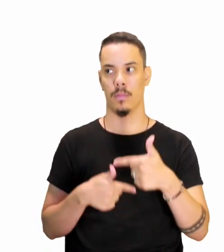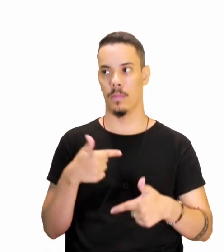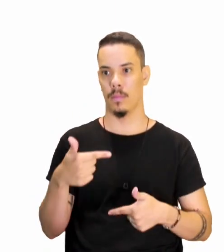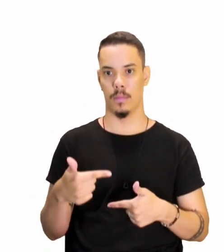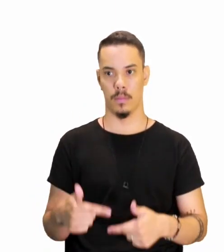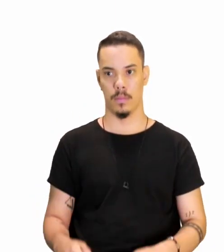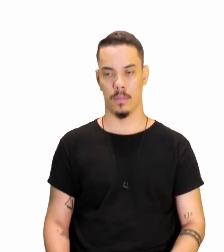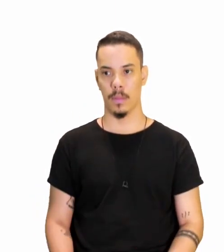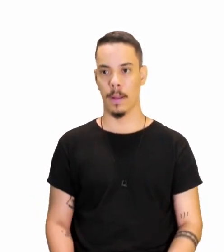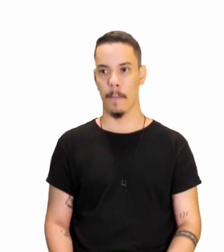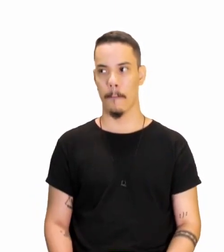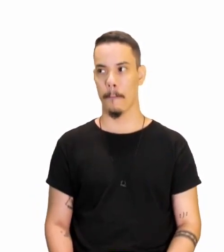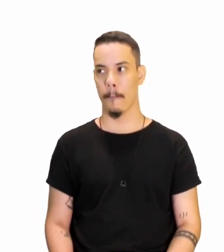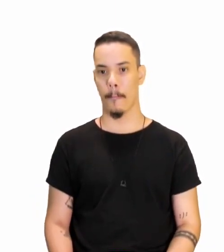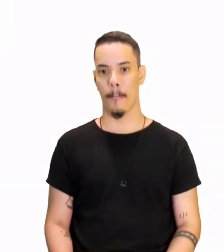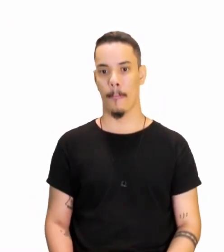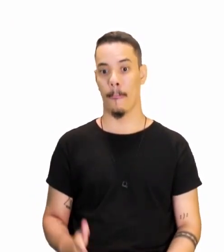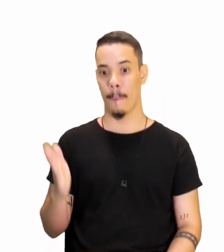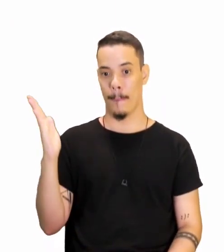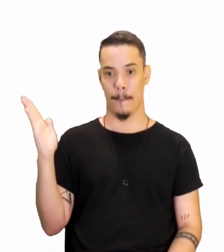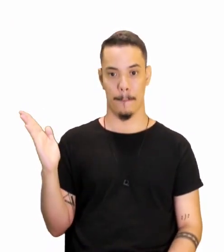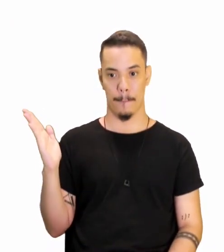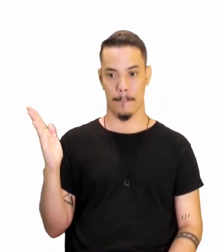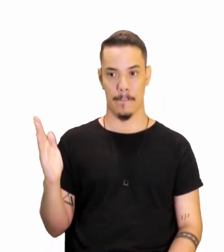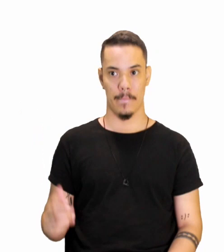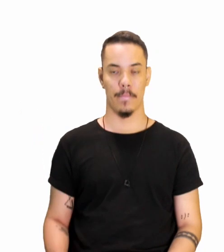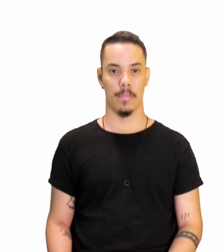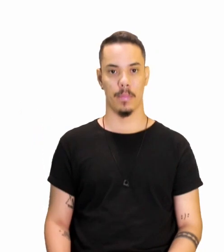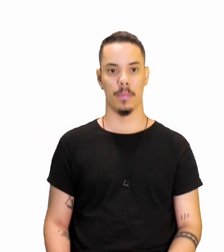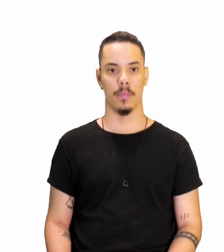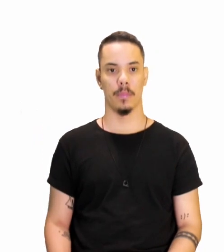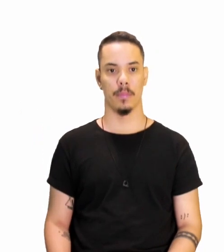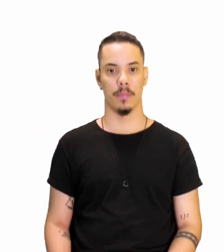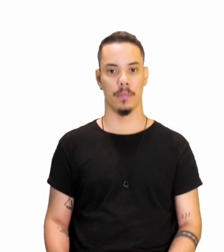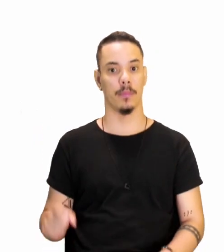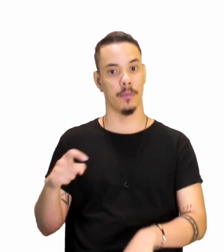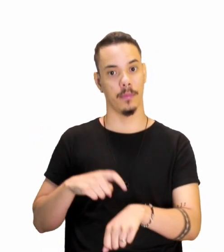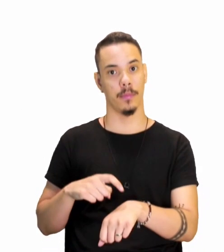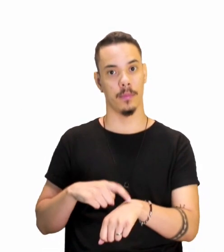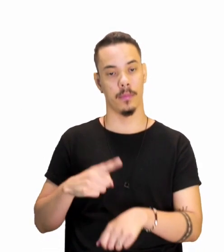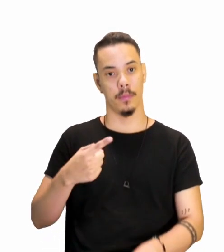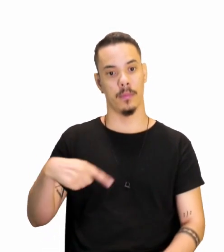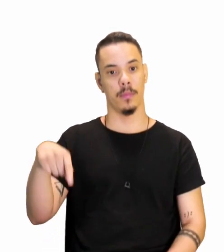Trabalhando gênero. Olha aqui o trabalhando gênero, hora de produzir.